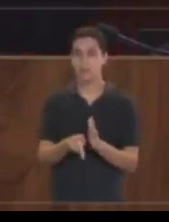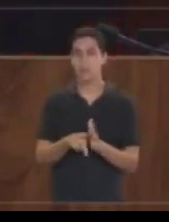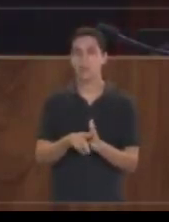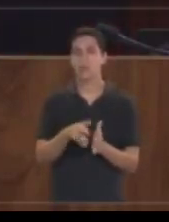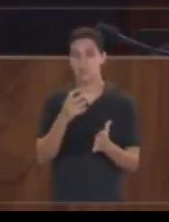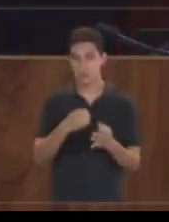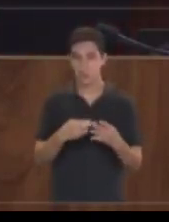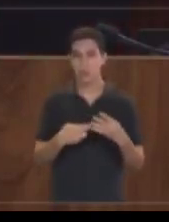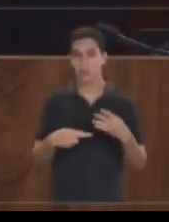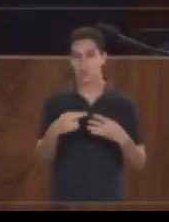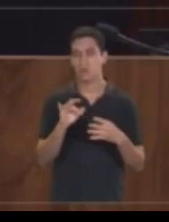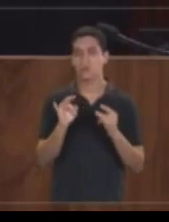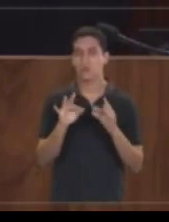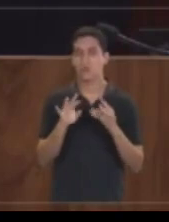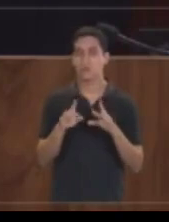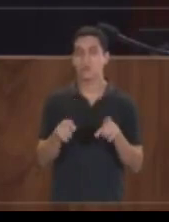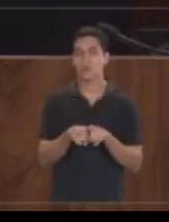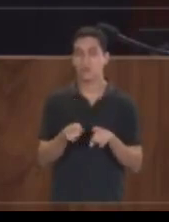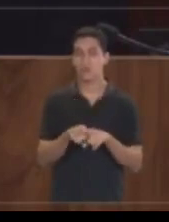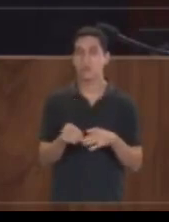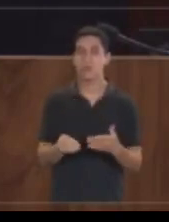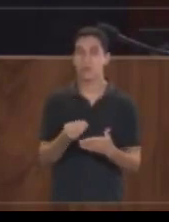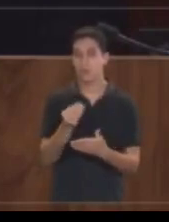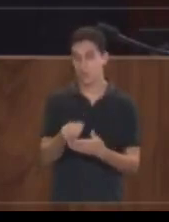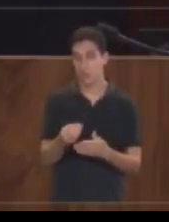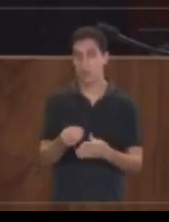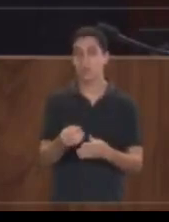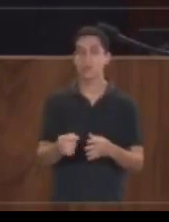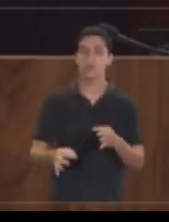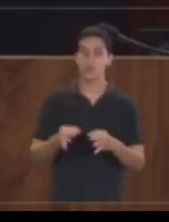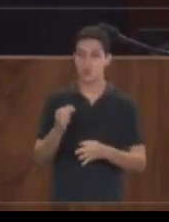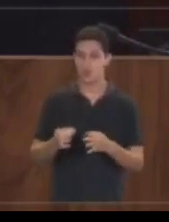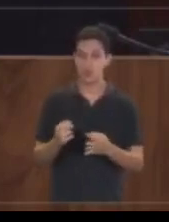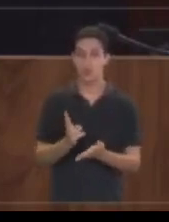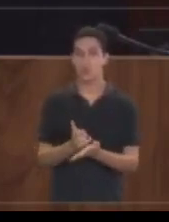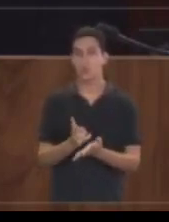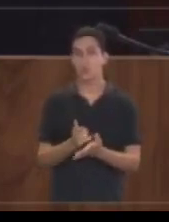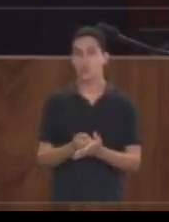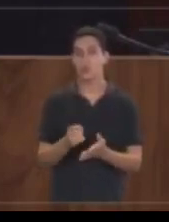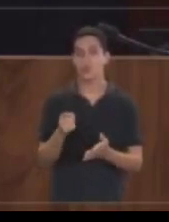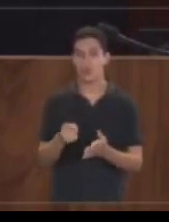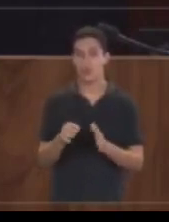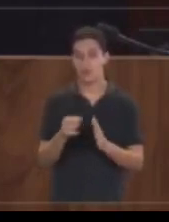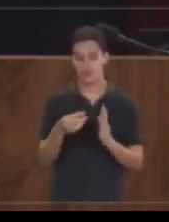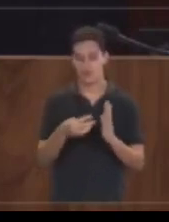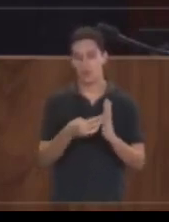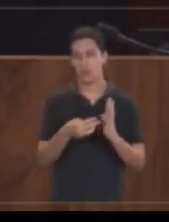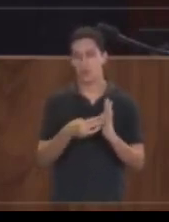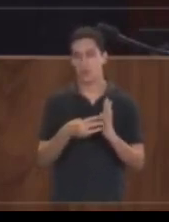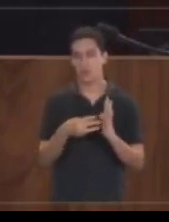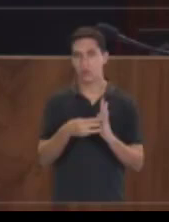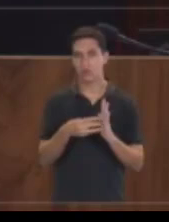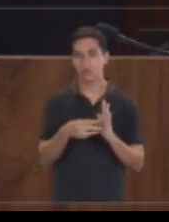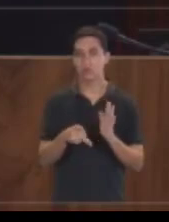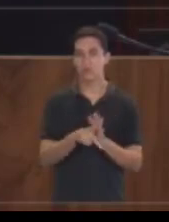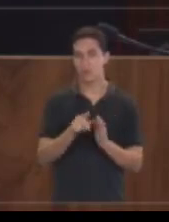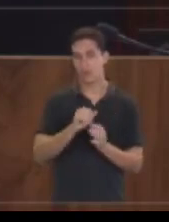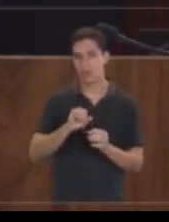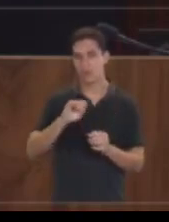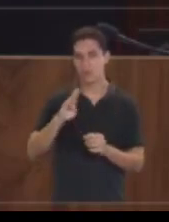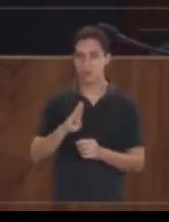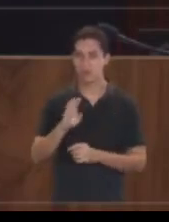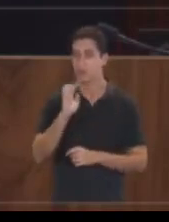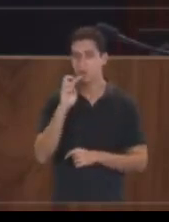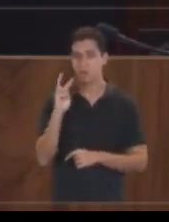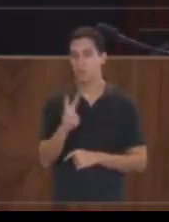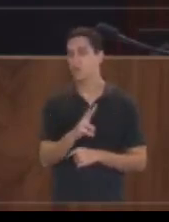recurso especial e lhe dar provimento para julgar procedente os pedidos formulados na AIME e, em